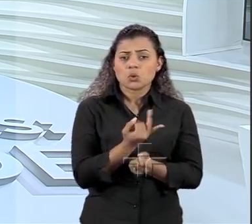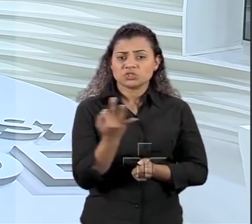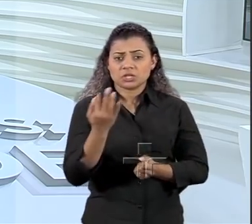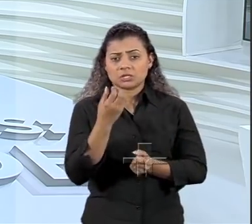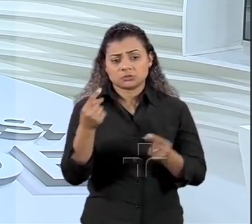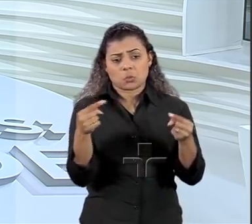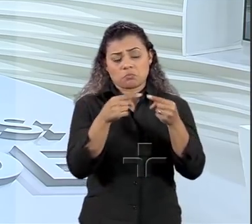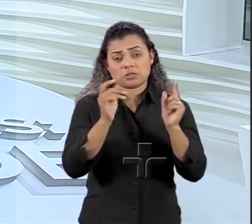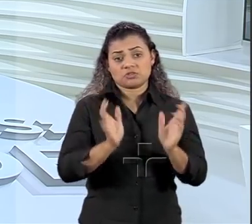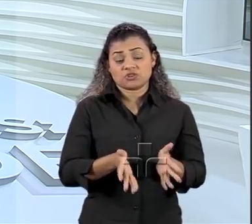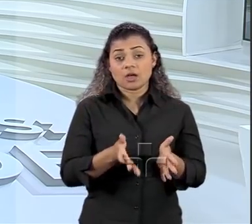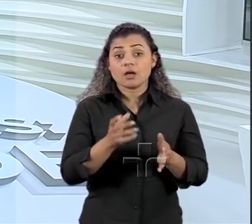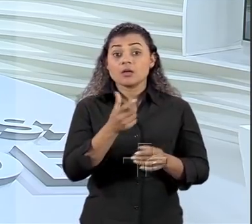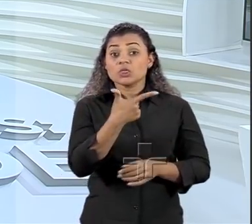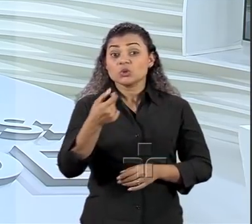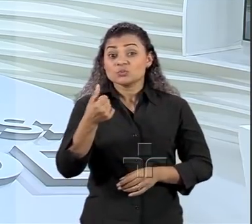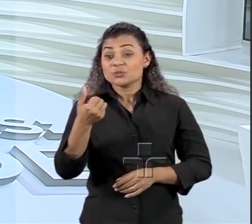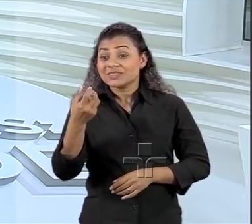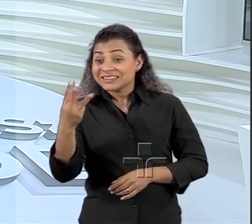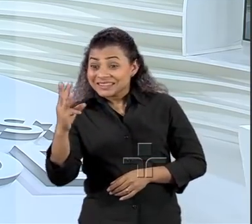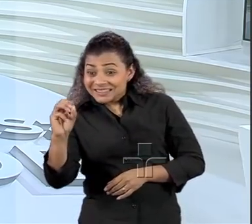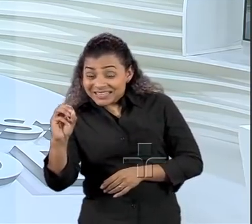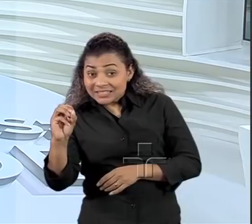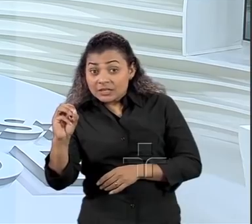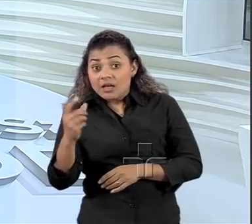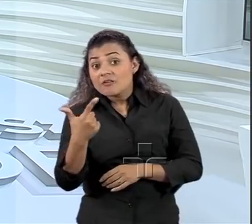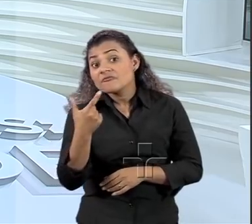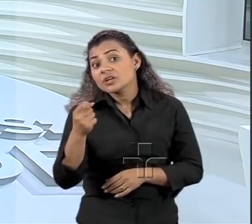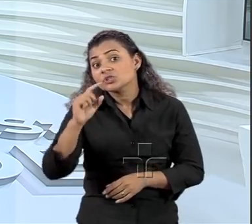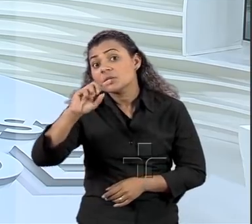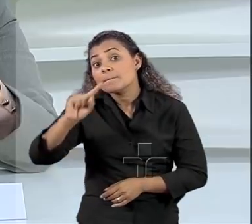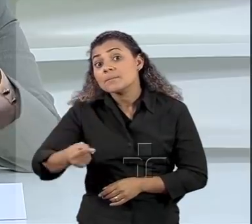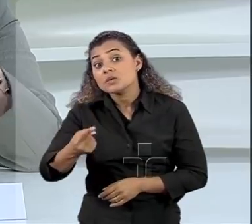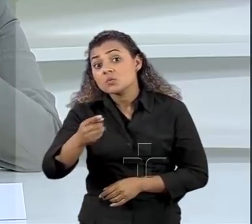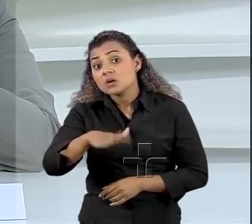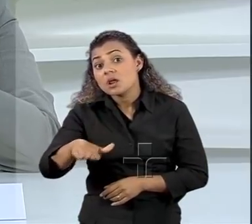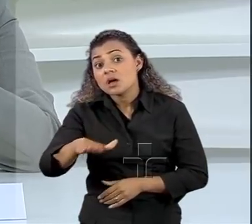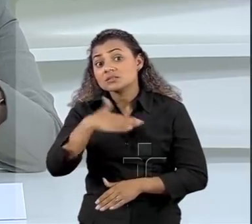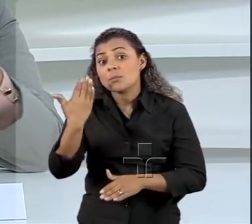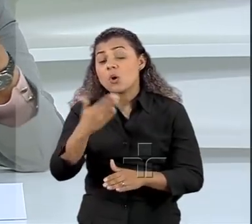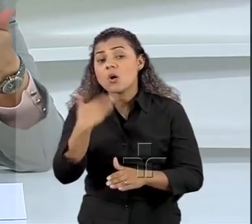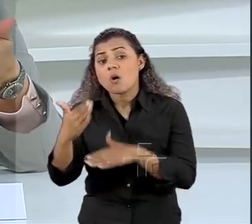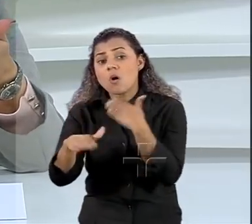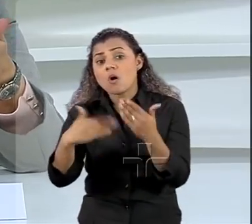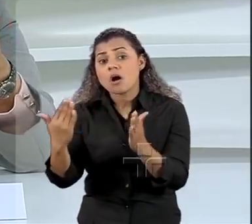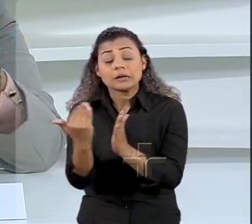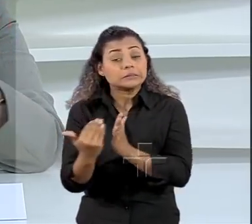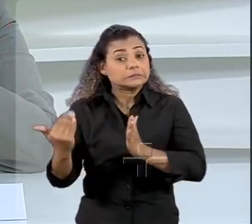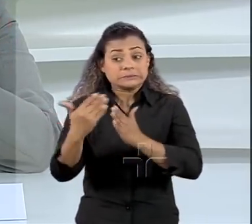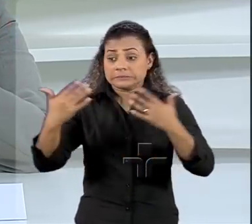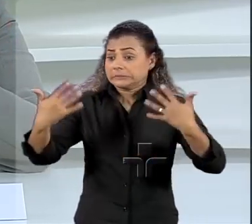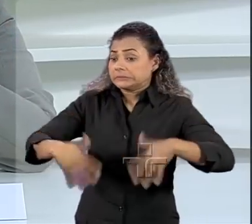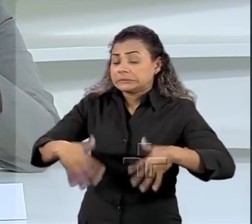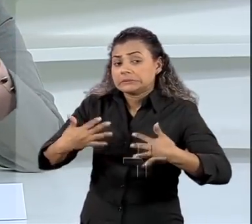até 2030 a gente está falando de 20 mil crianças morrendo a mais. Então, é claro que a gente